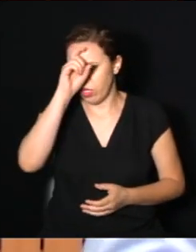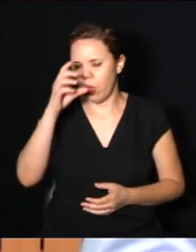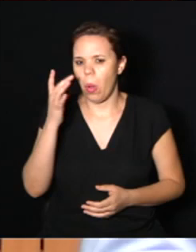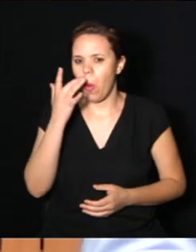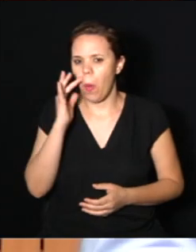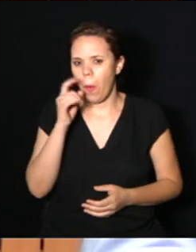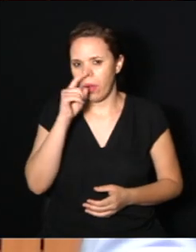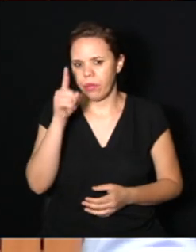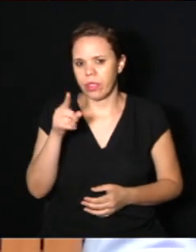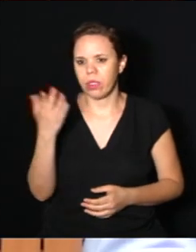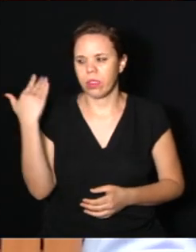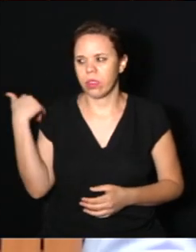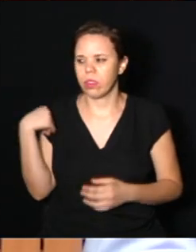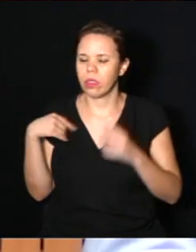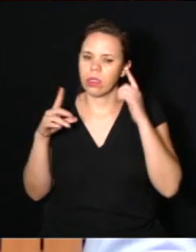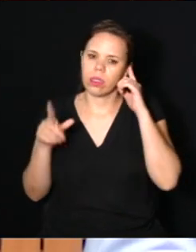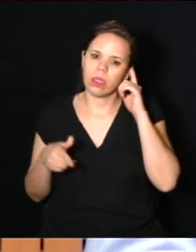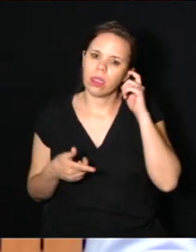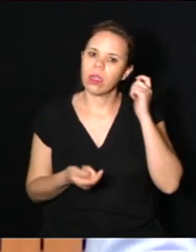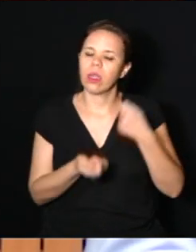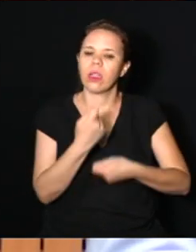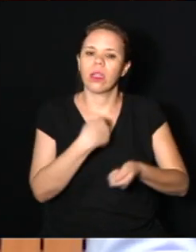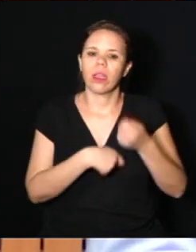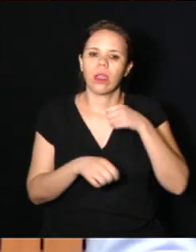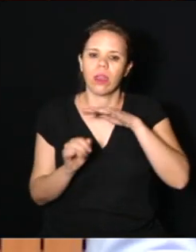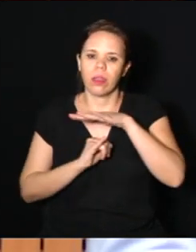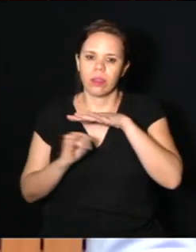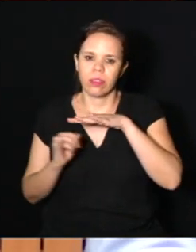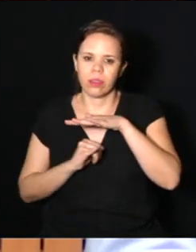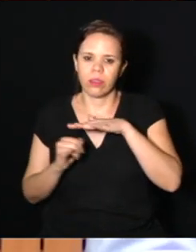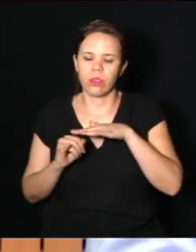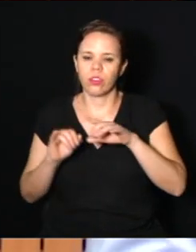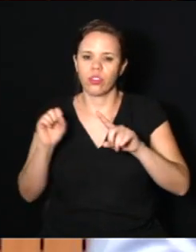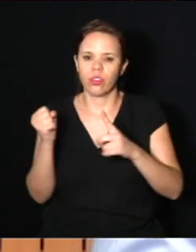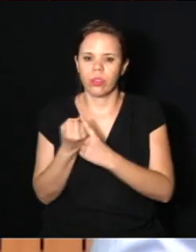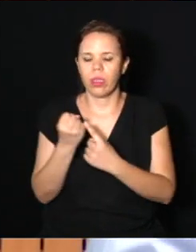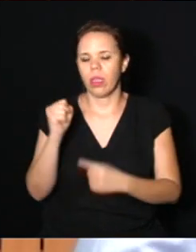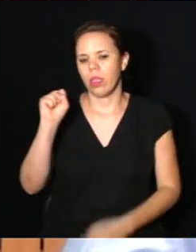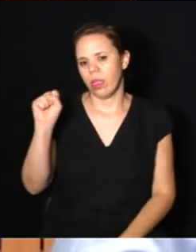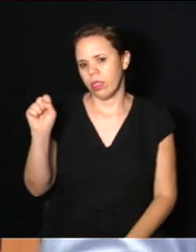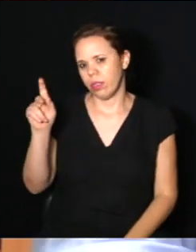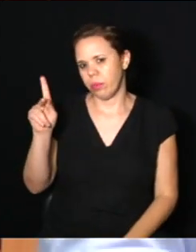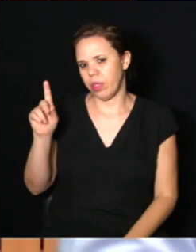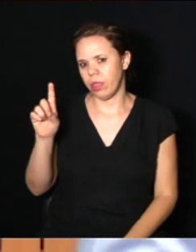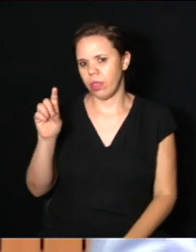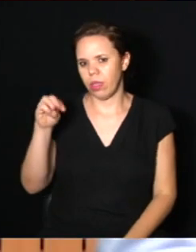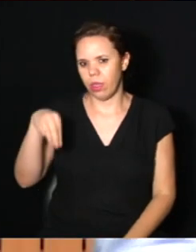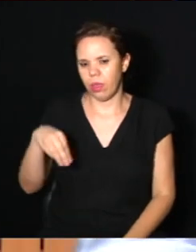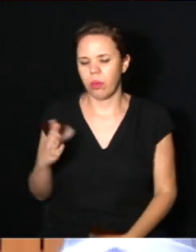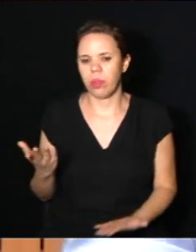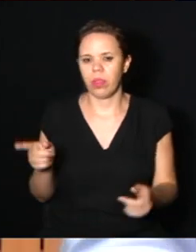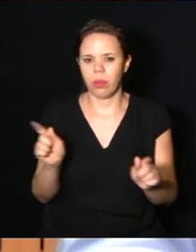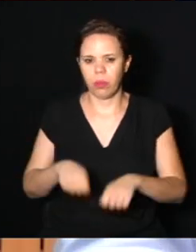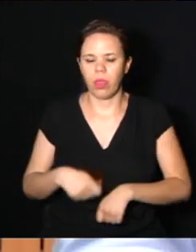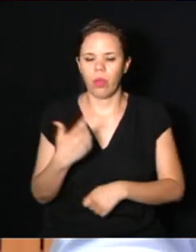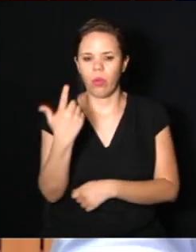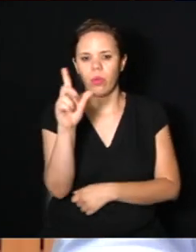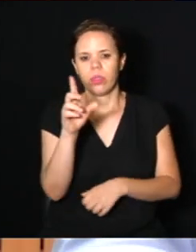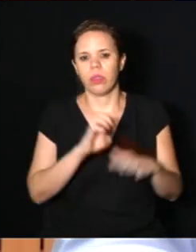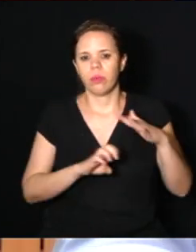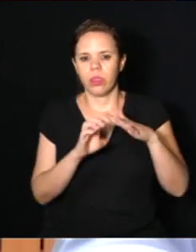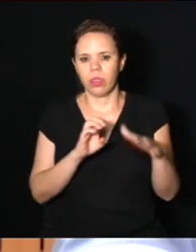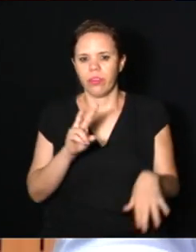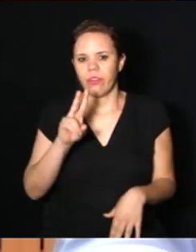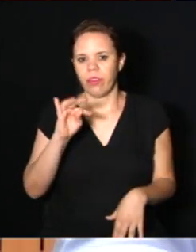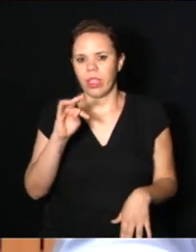que era até recentemente gerido por uma organização social, inicialmente a SPDM, posteriormente a Vitale, e que ofereciam, então,